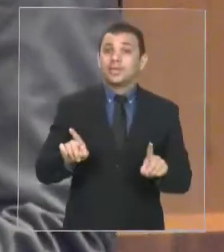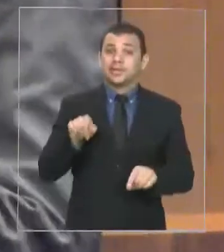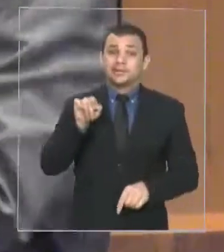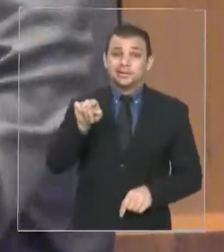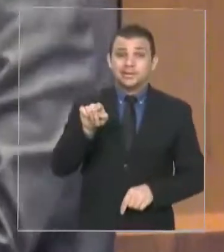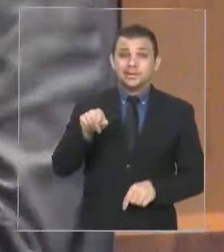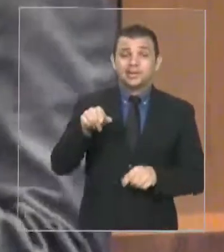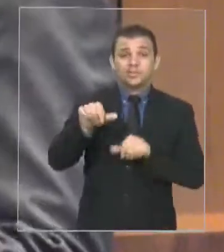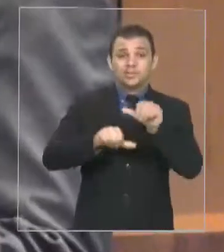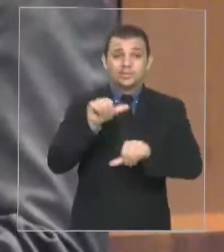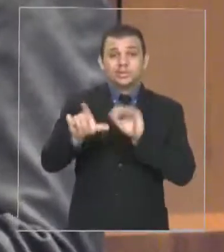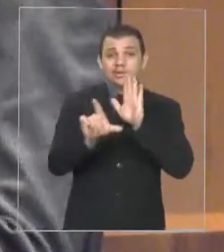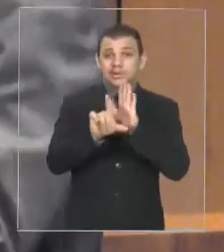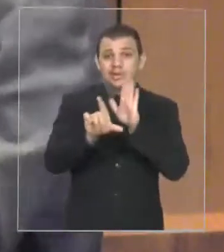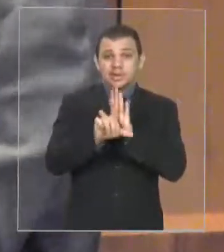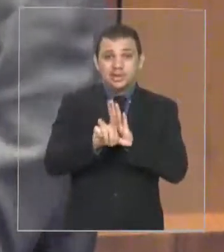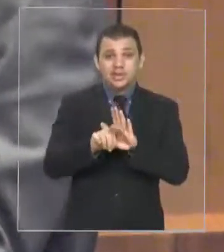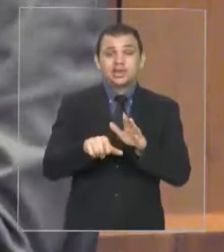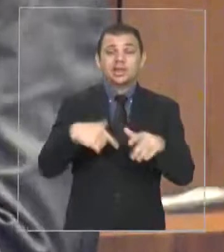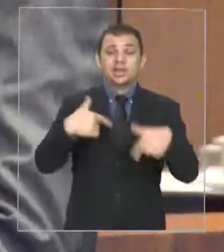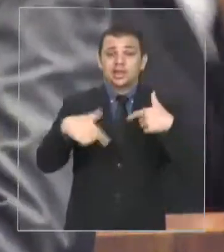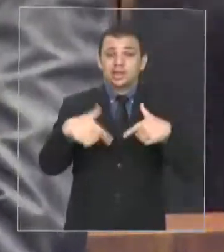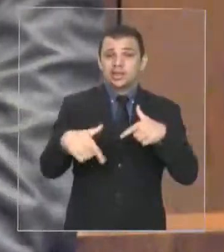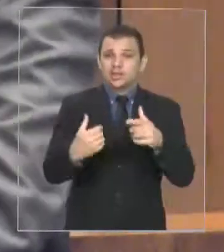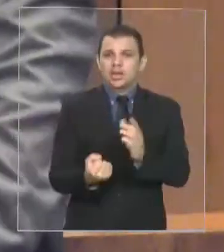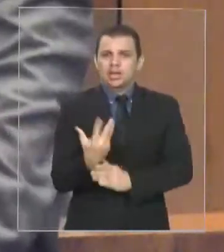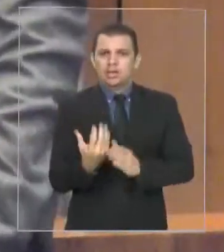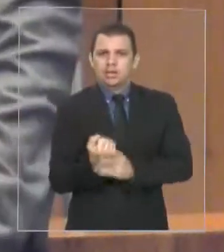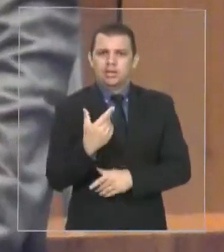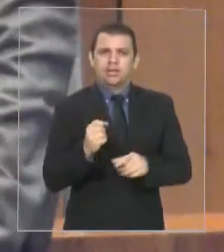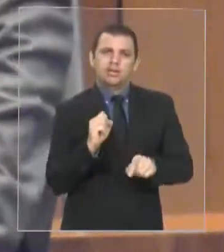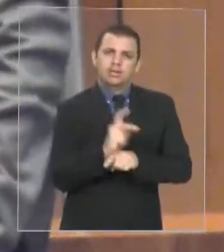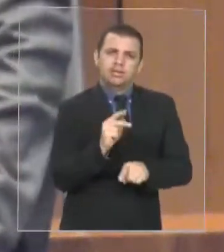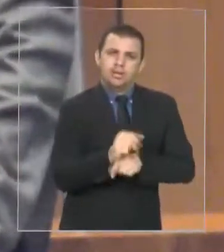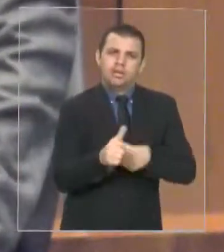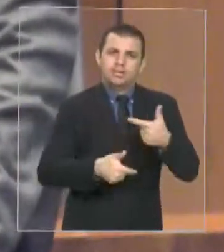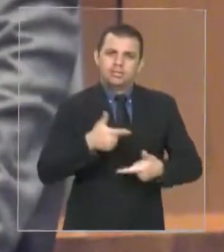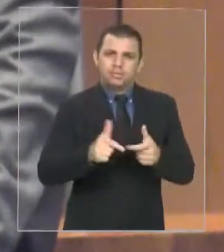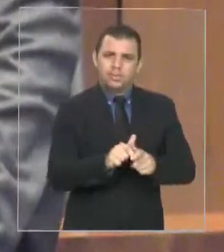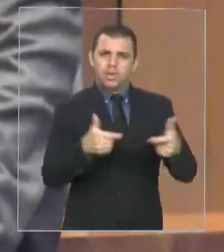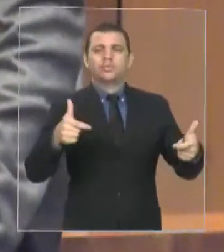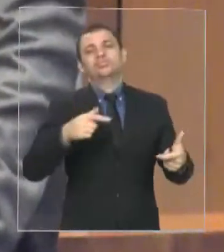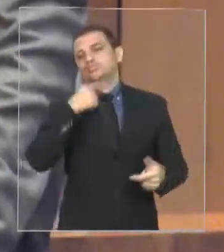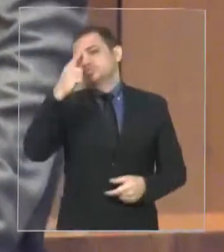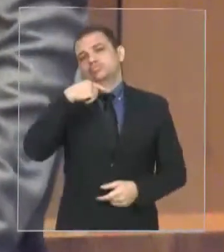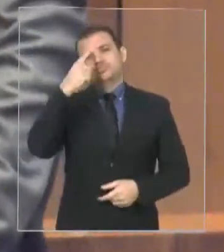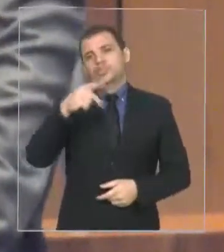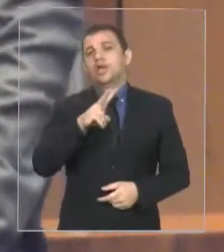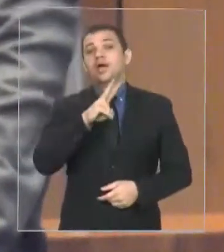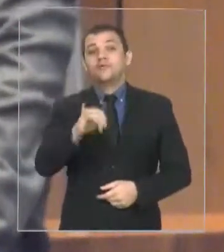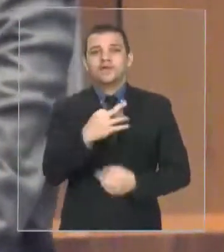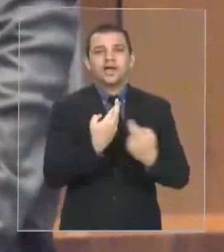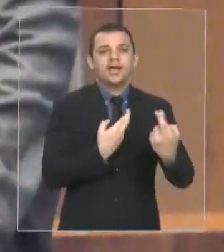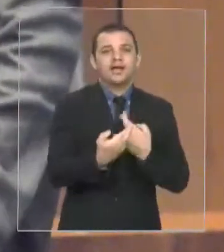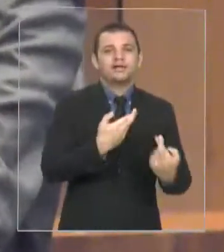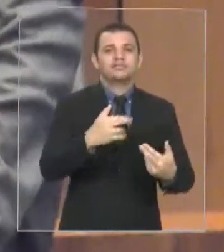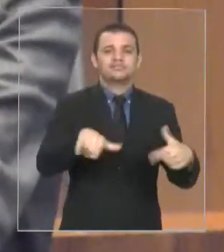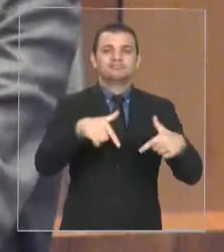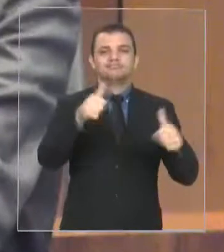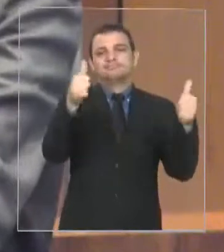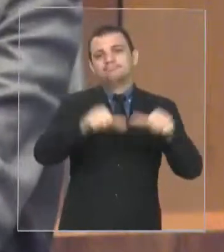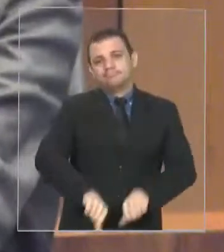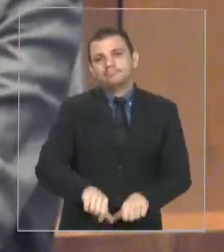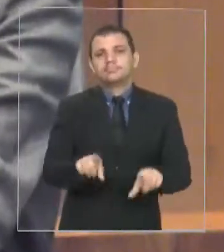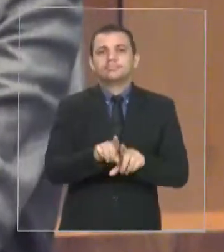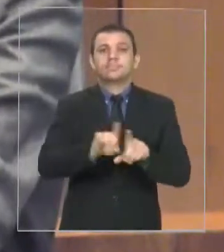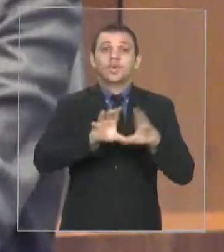emprego, nenhum emprego. Pelo contrário, vai precarizar as relações de trabalho, vai precarizar os